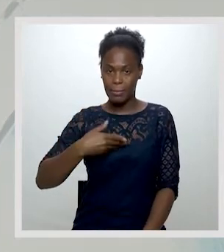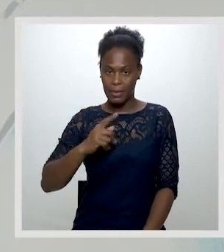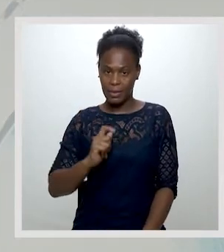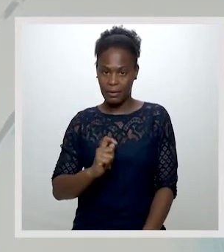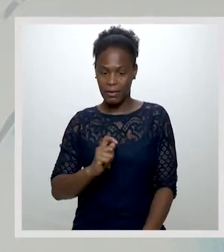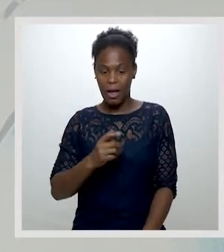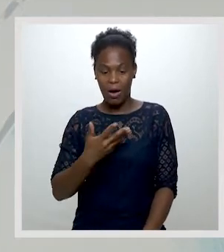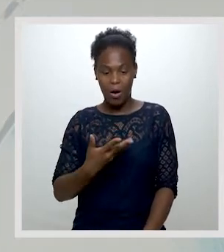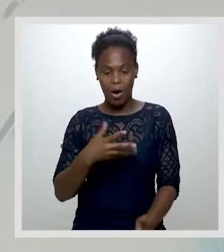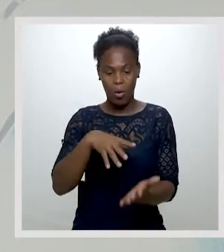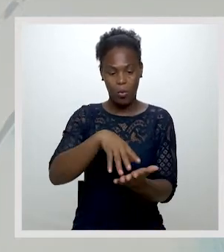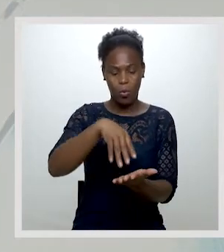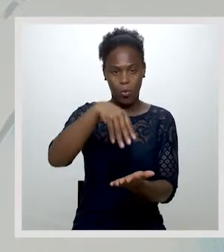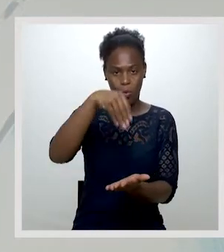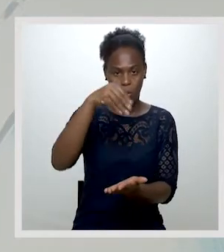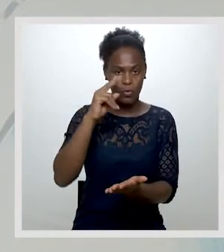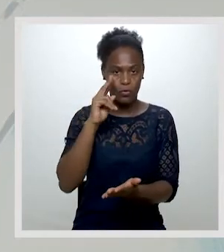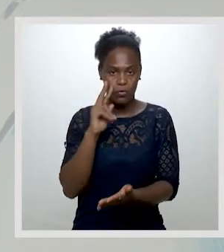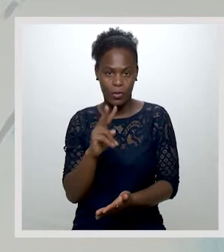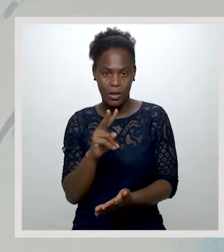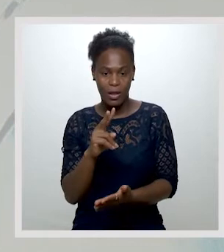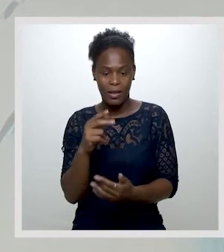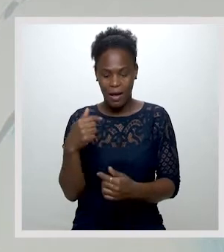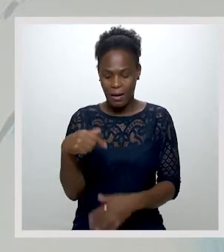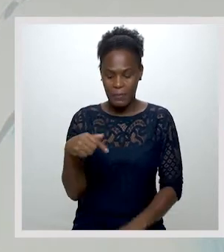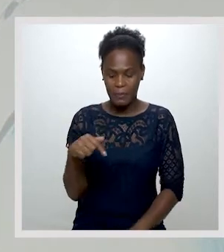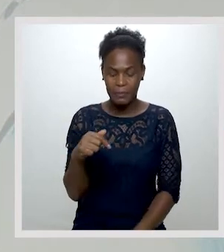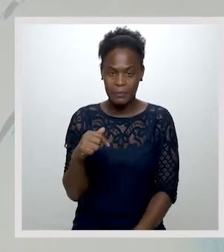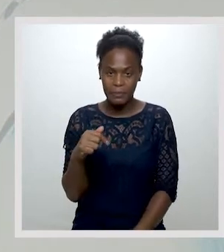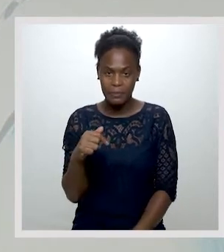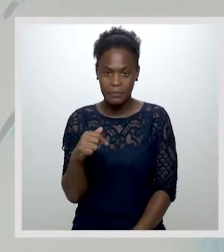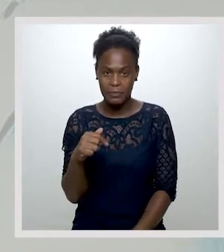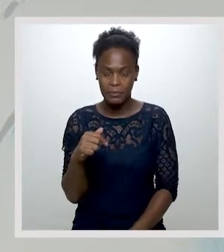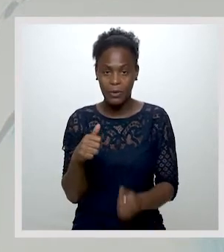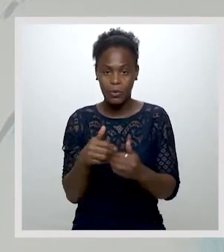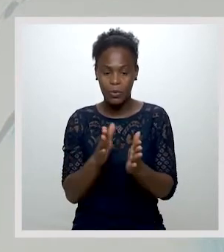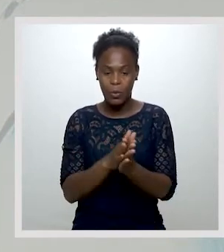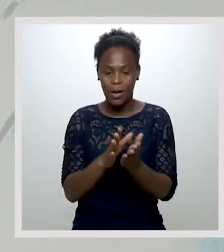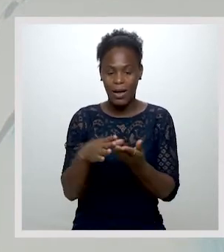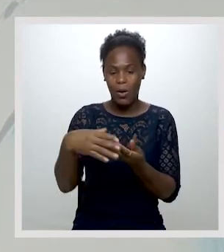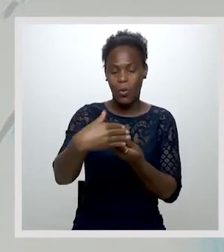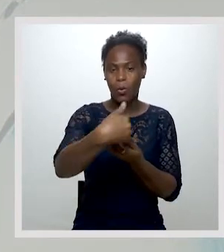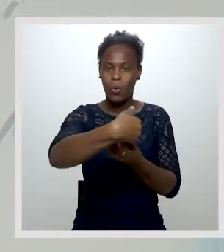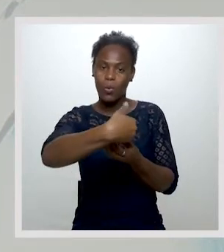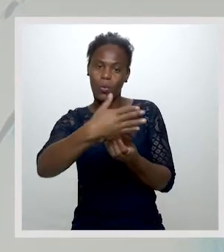tem a superfície lateral toda curva, não é?